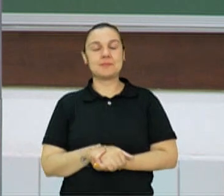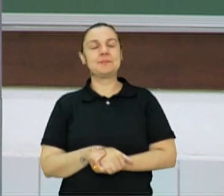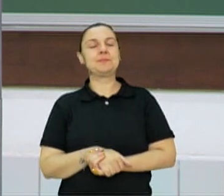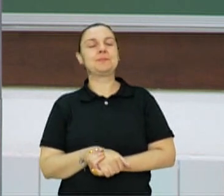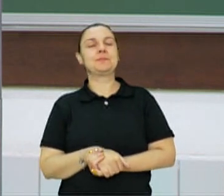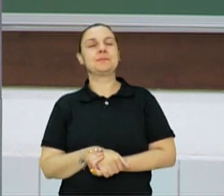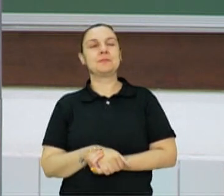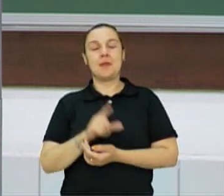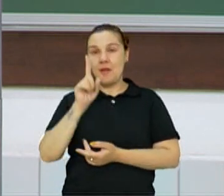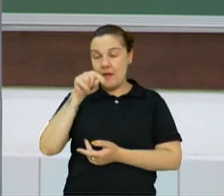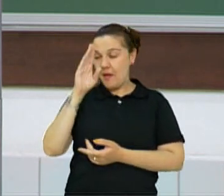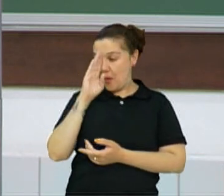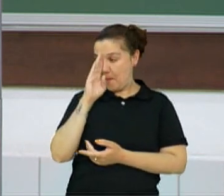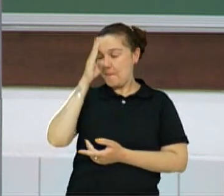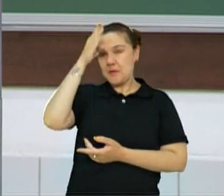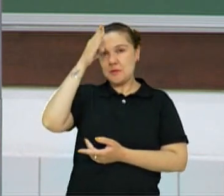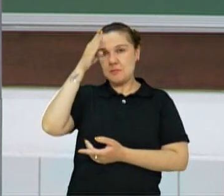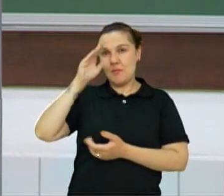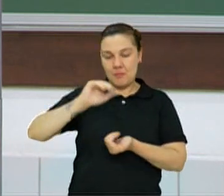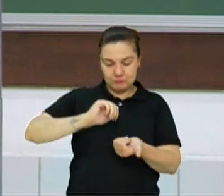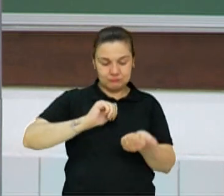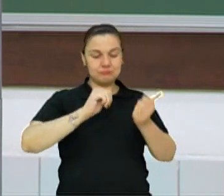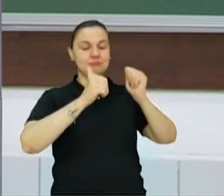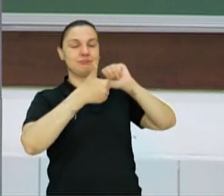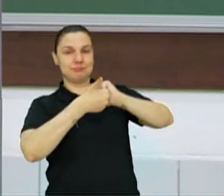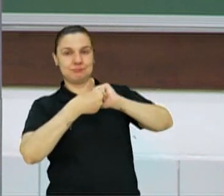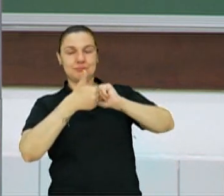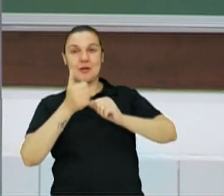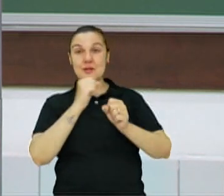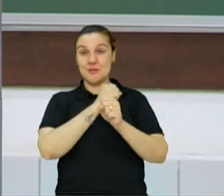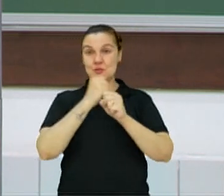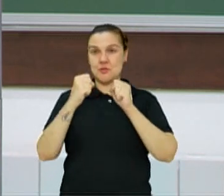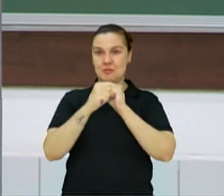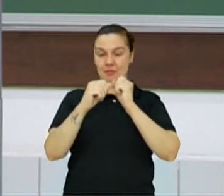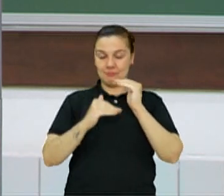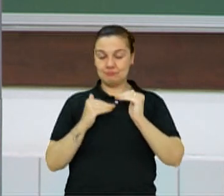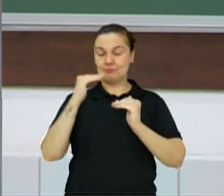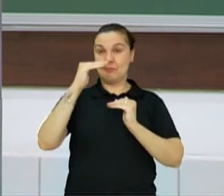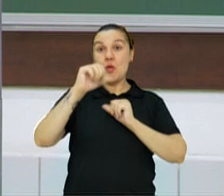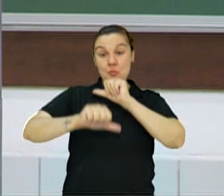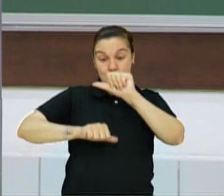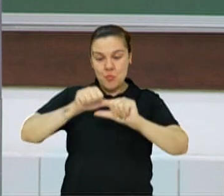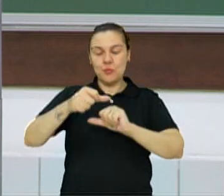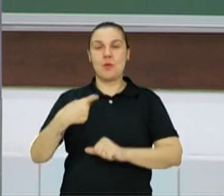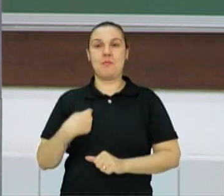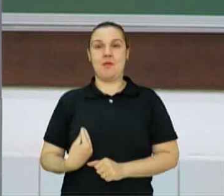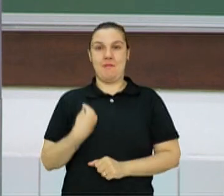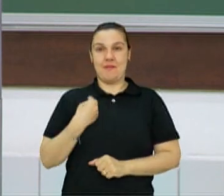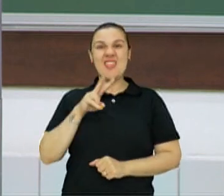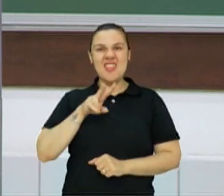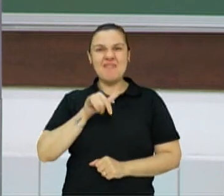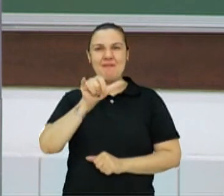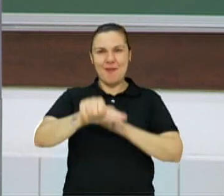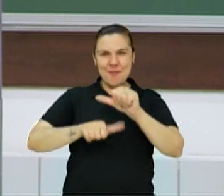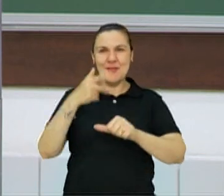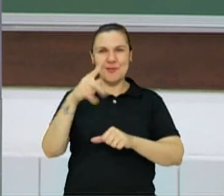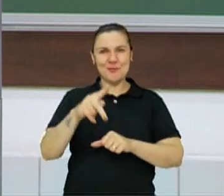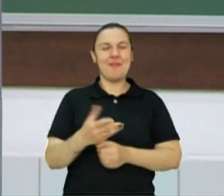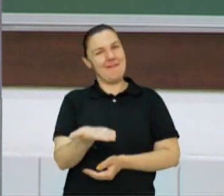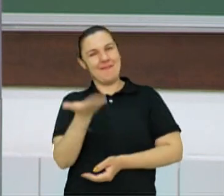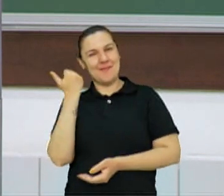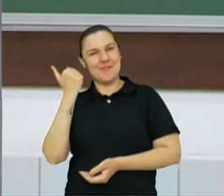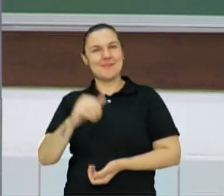no nosso país, é a principal ferramenta de mobilidade social. Ela transformou a minha vida e pode transformar a sua também. Vamos